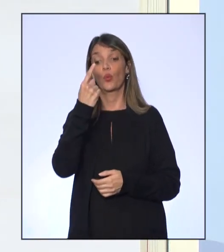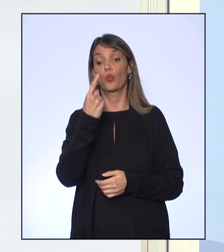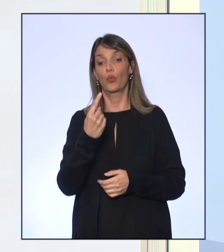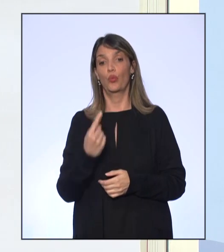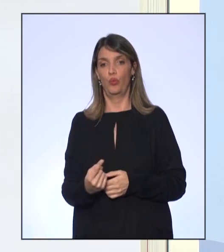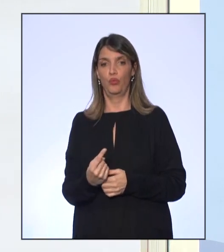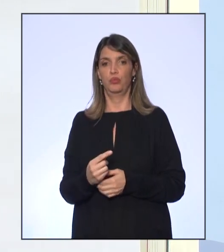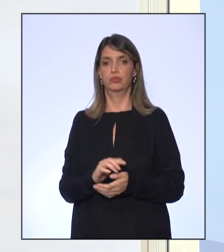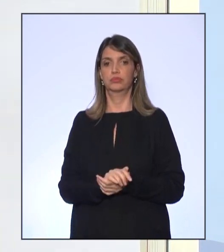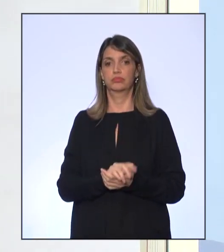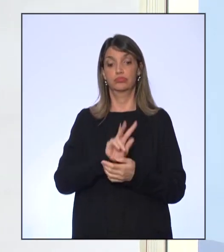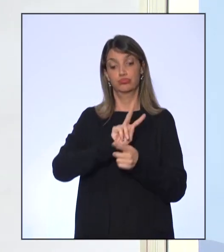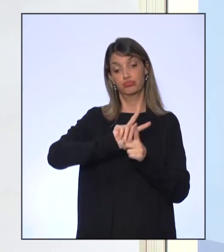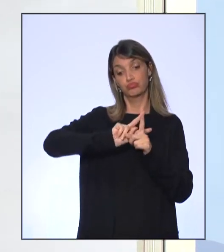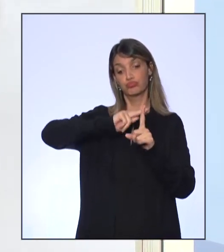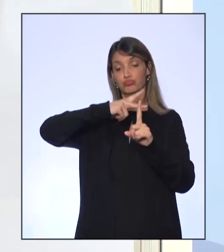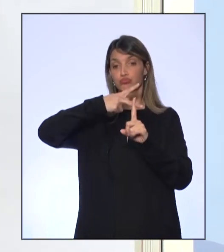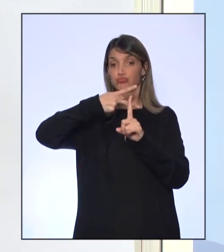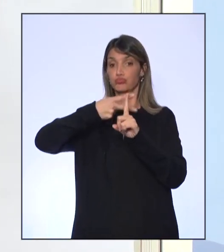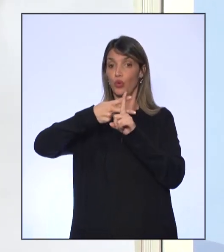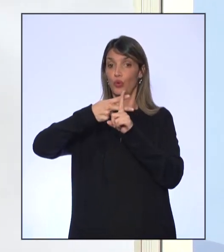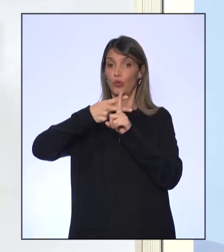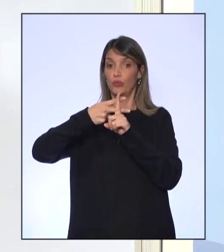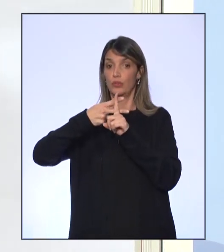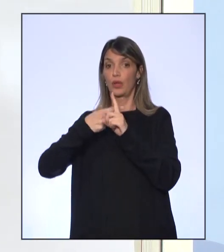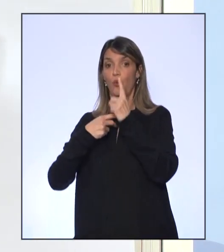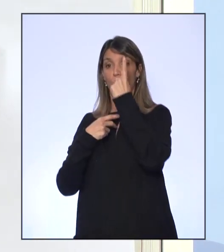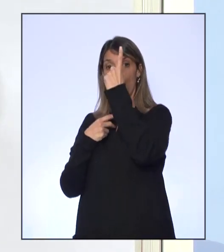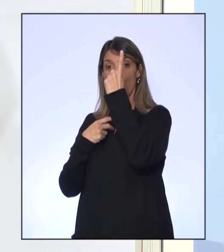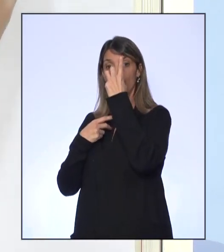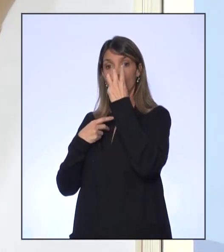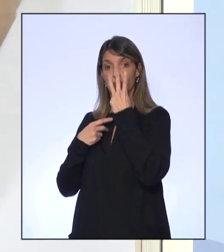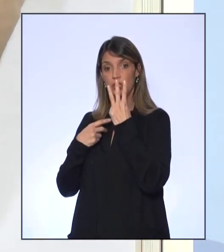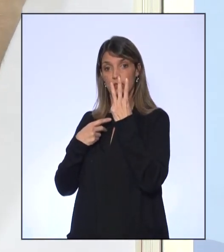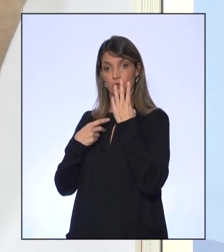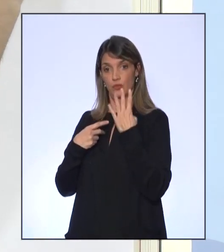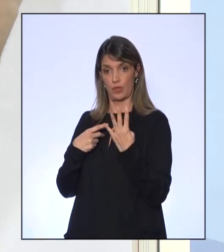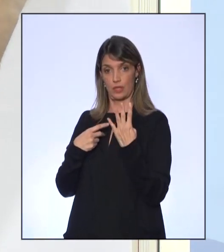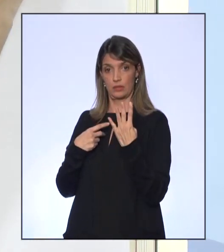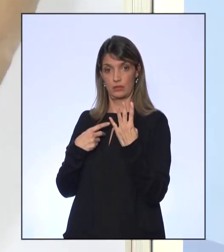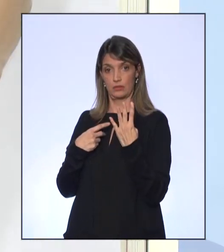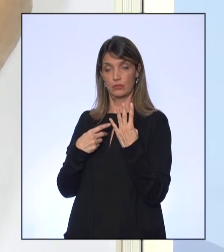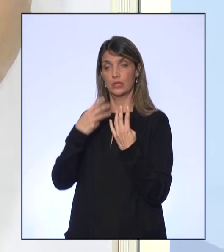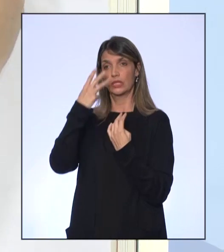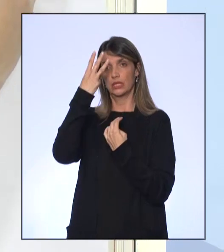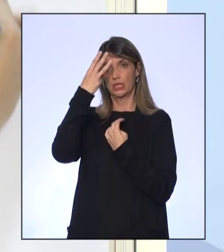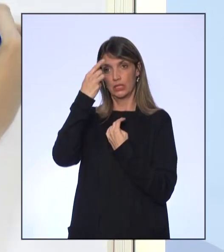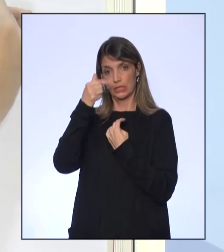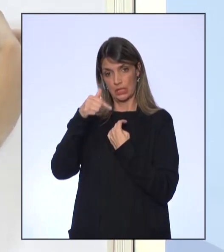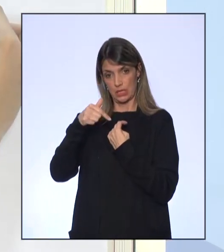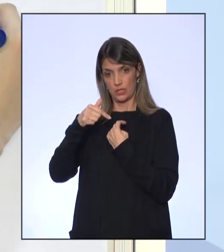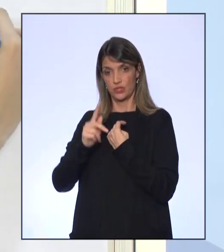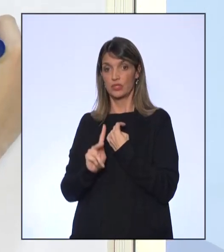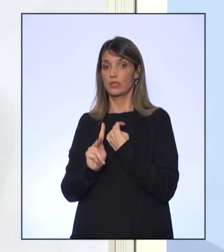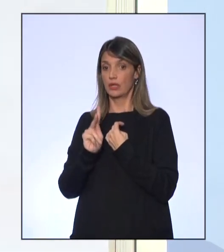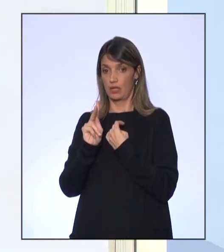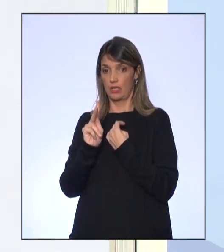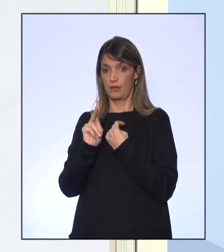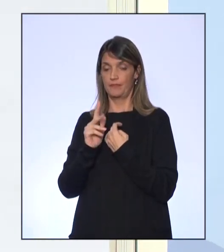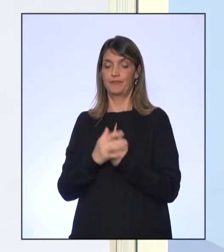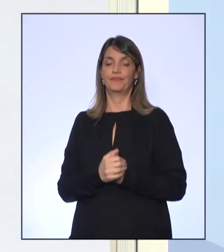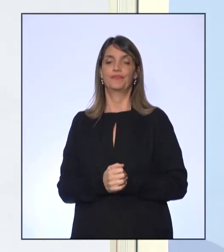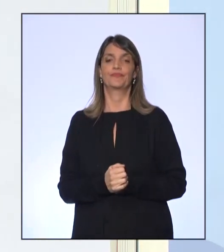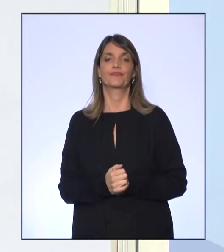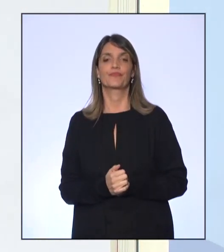anteriormente. Dobra a coluna. Então, 1, 3 e 4, 3, 7 e